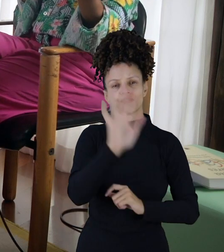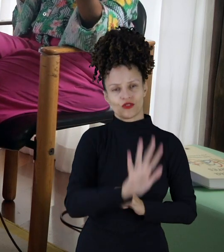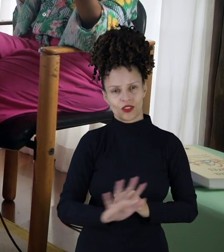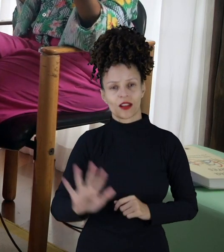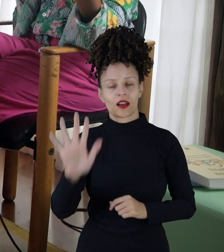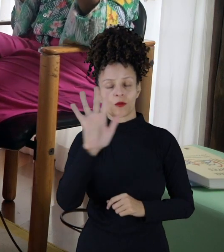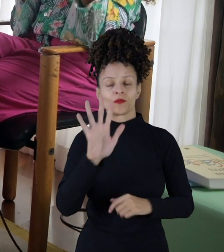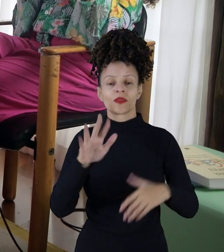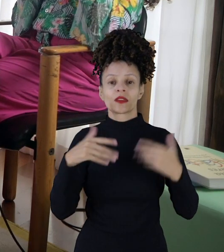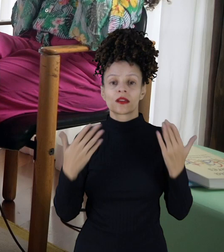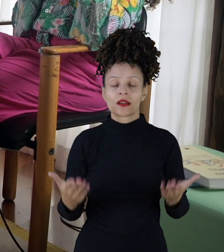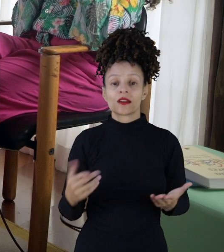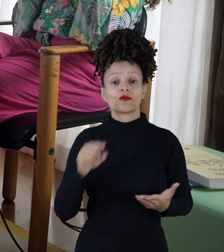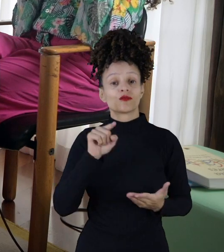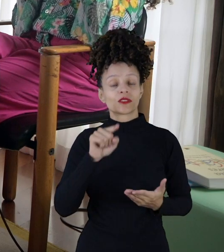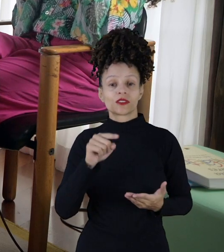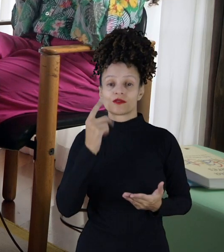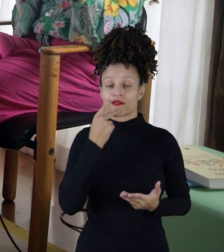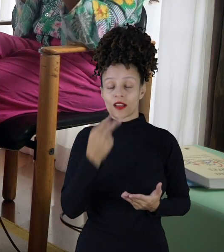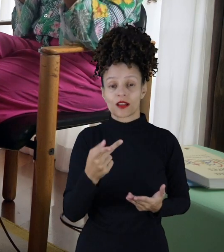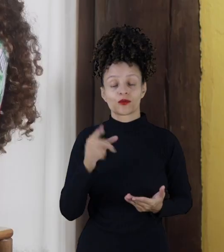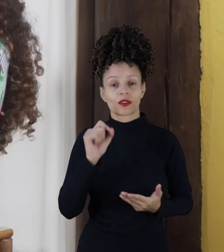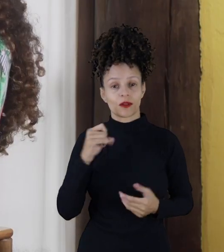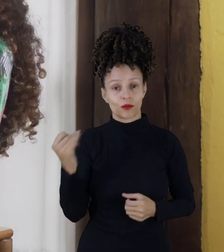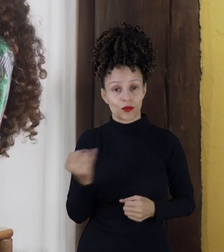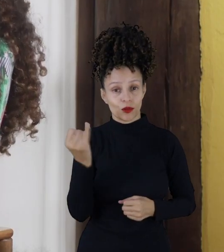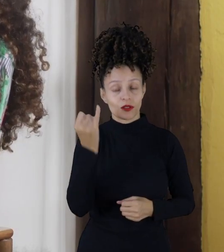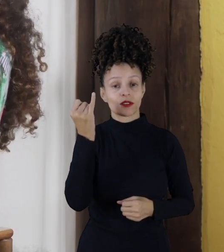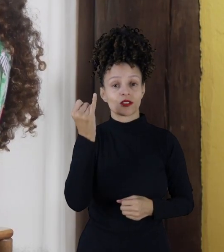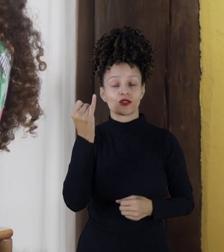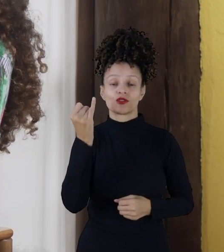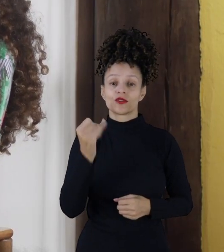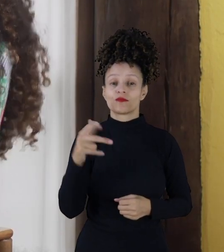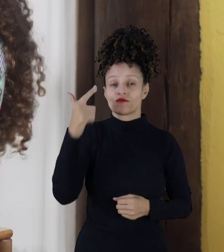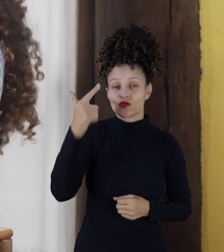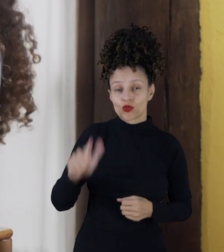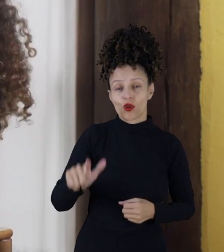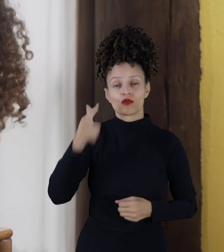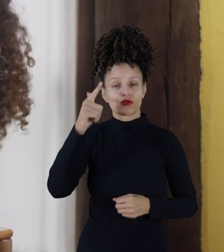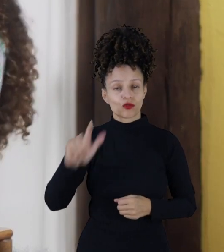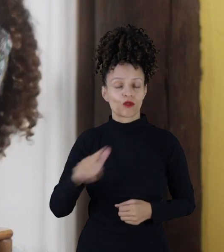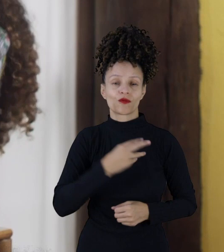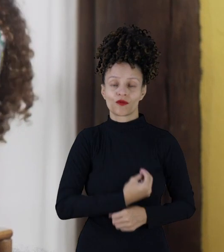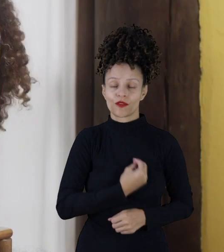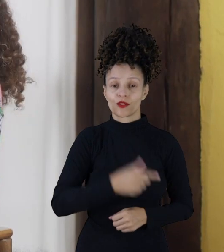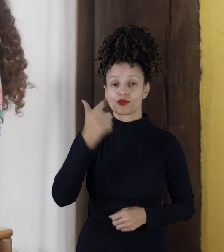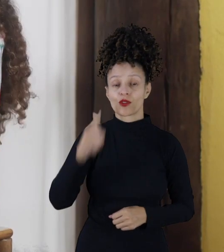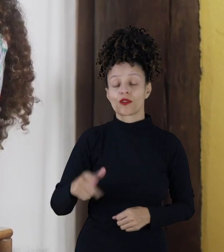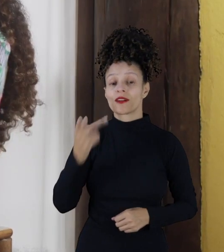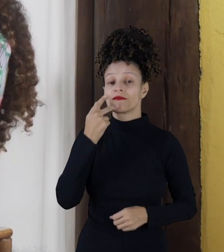sociedade de forma geral. E algo que vocês comentaram que é importante reforçar,